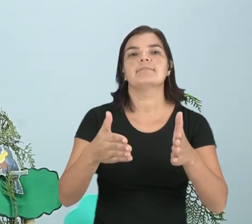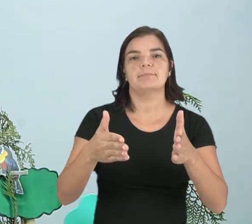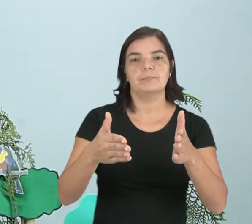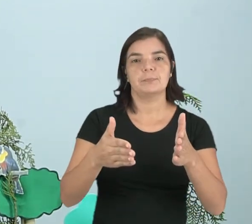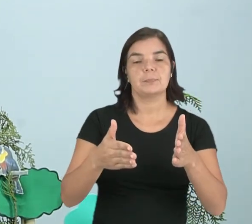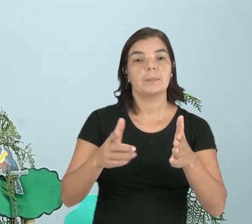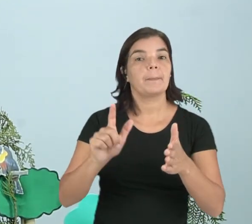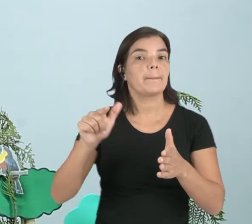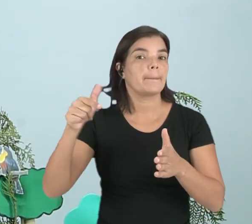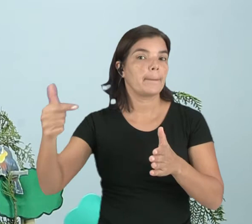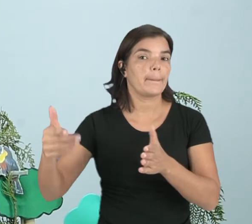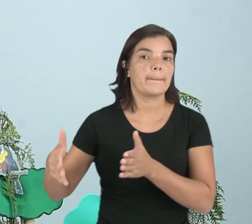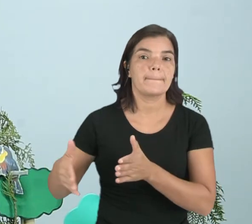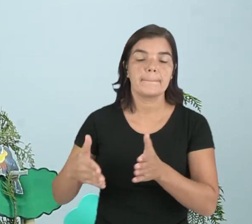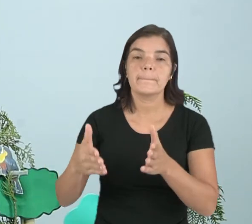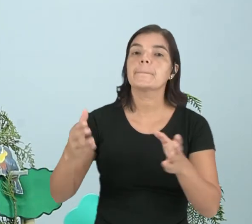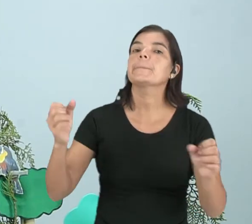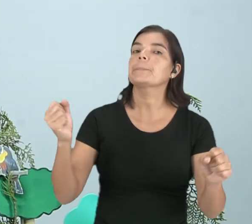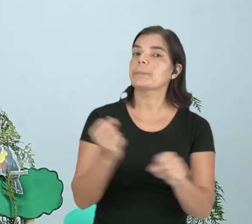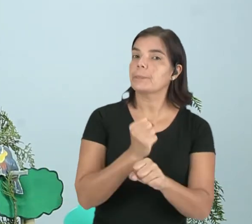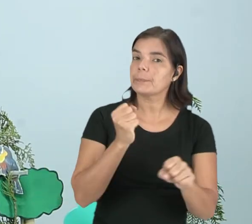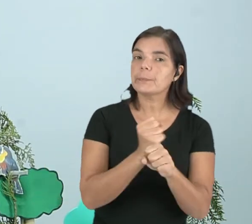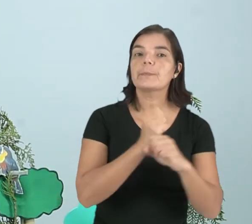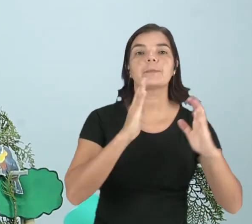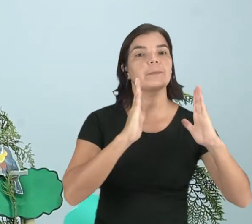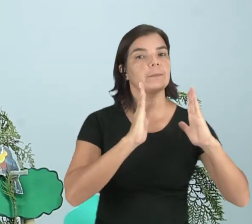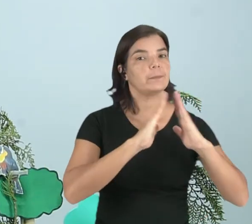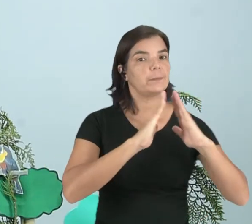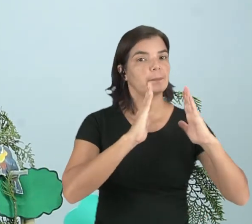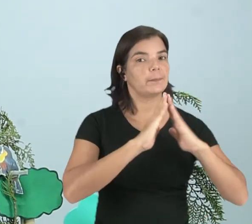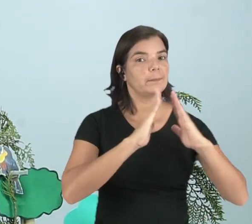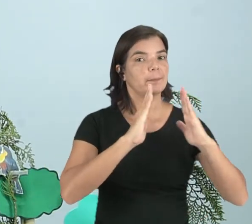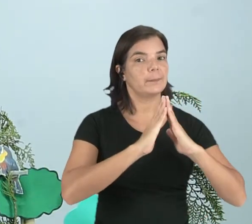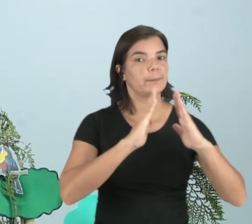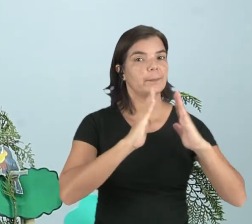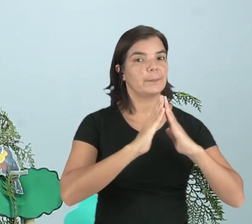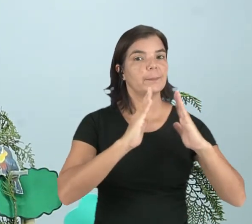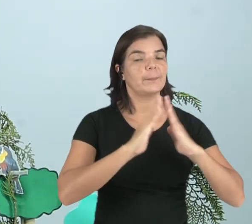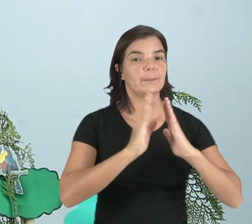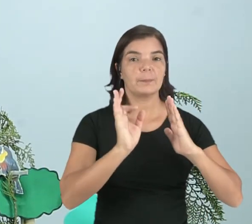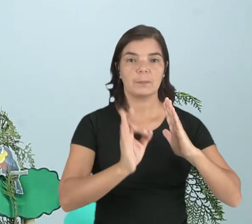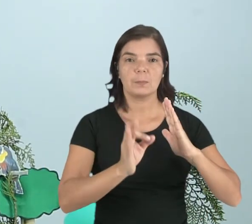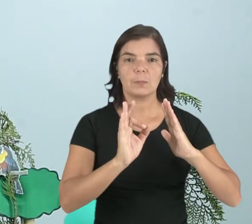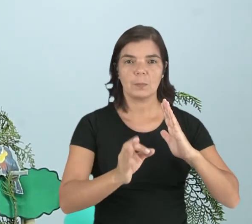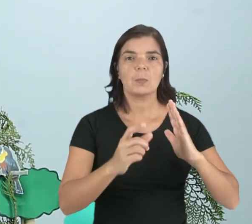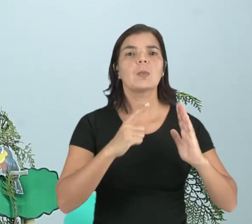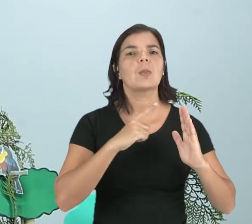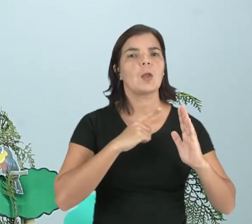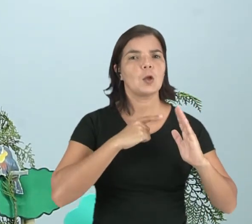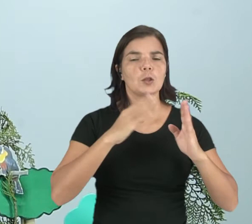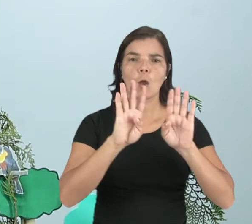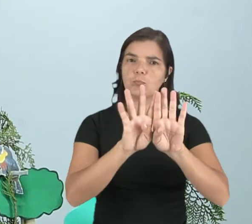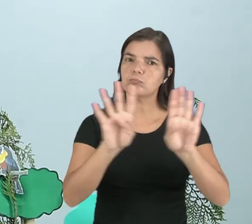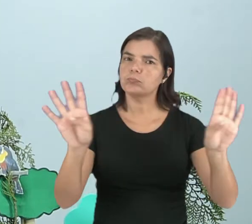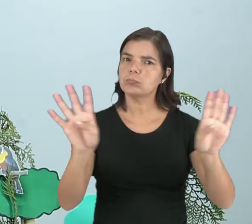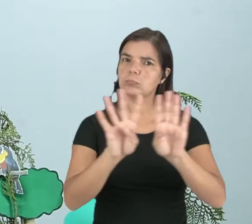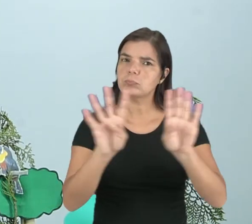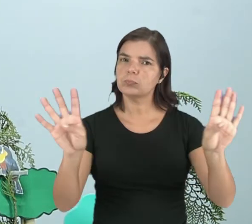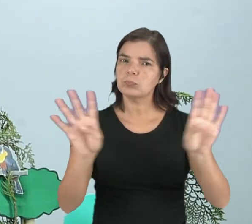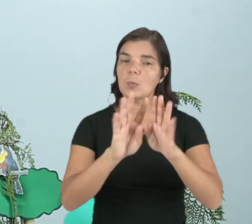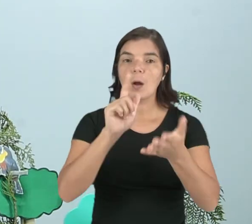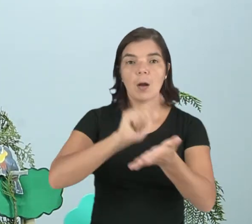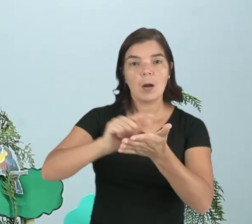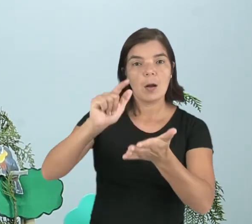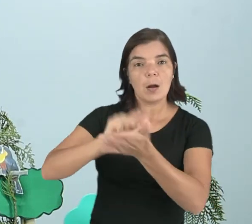outra aqui, construiu uma moradia, certo? Tem uma cerca, ele